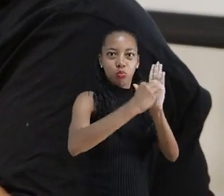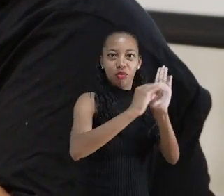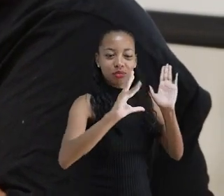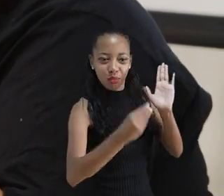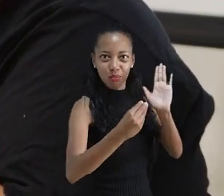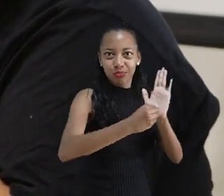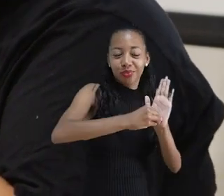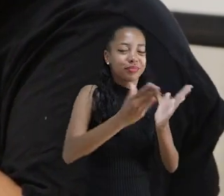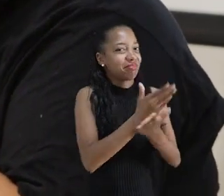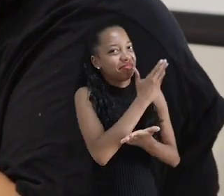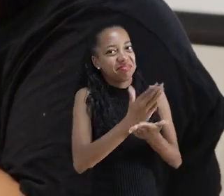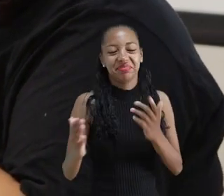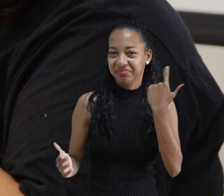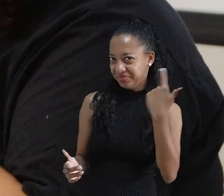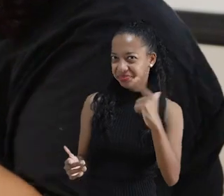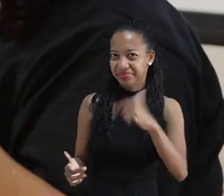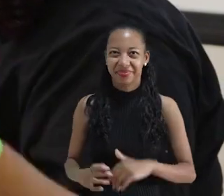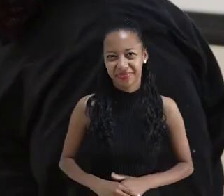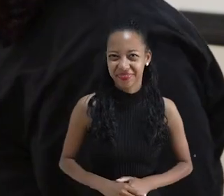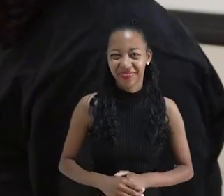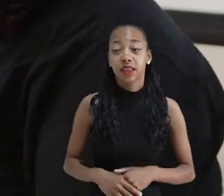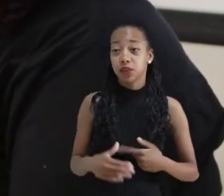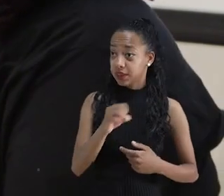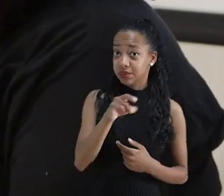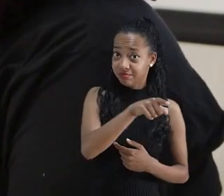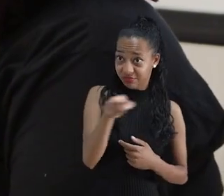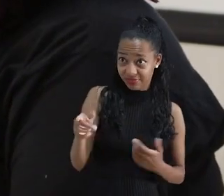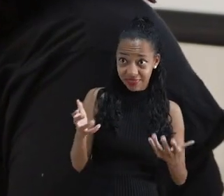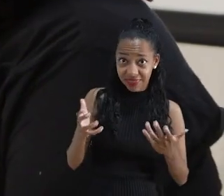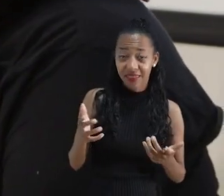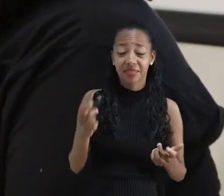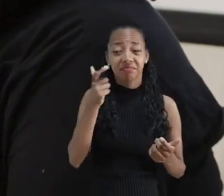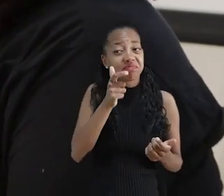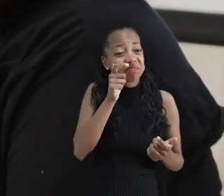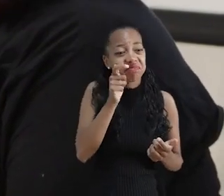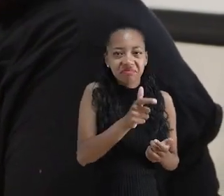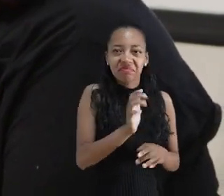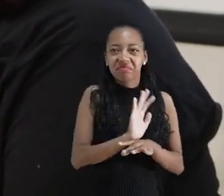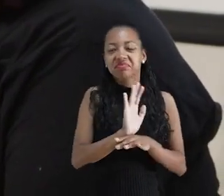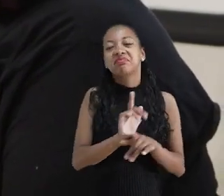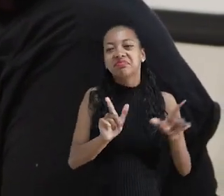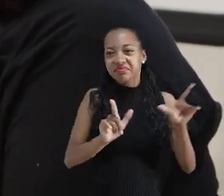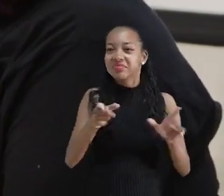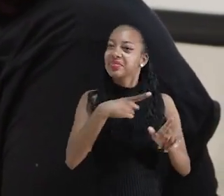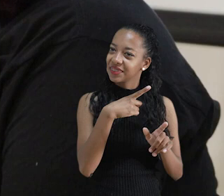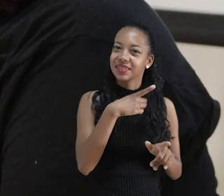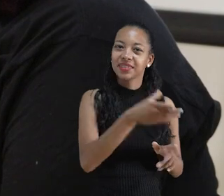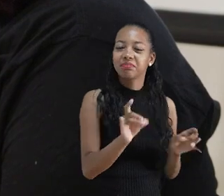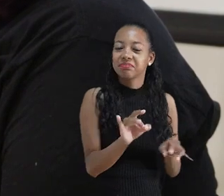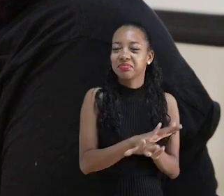no YouTube no canal do YouTube do SESC Guarulhos né para quem quiser assistir estão rodando aí Alguns festivais também